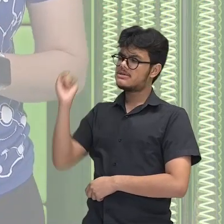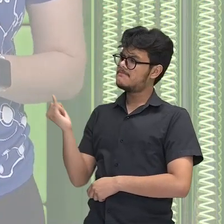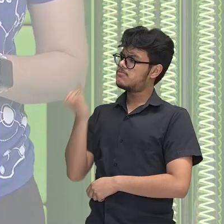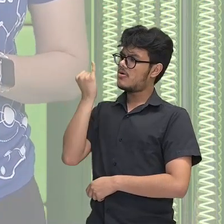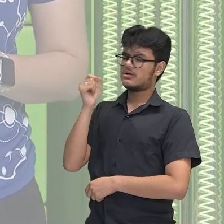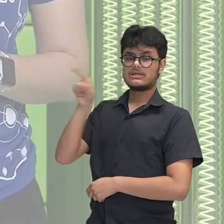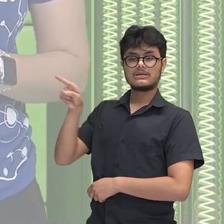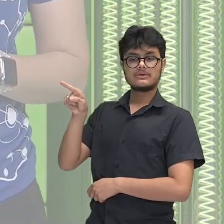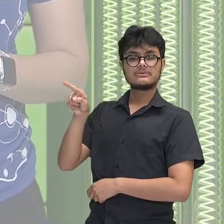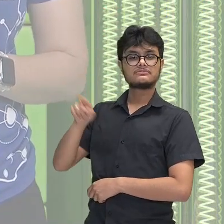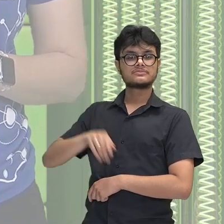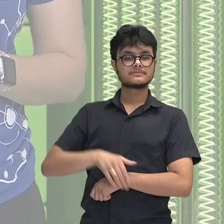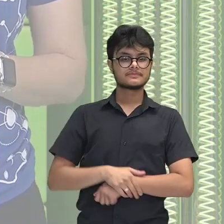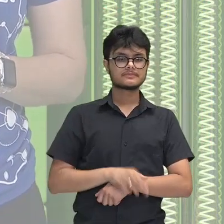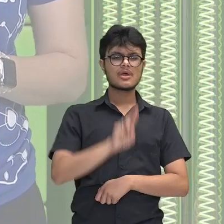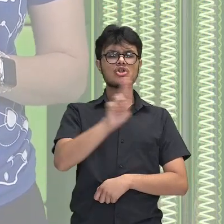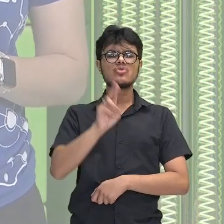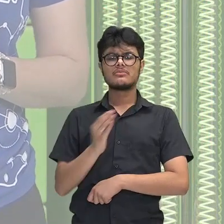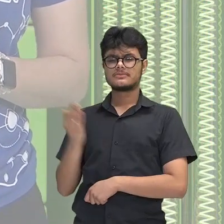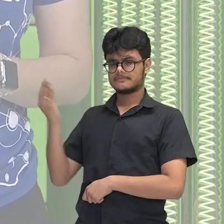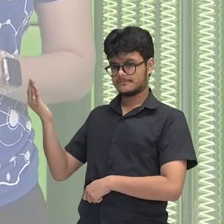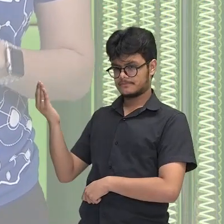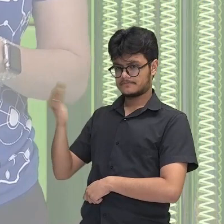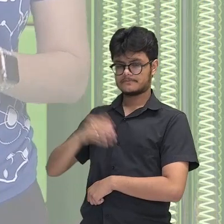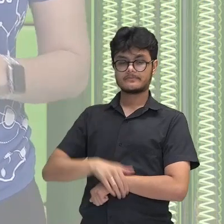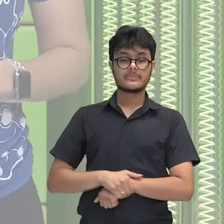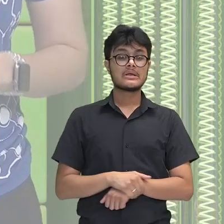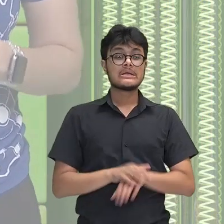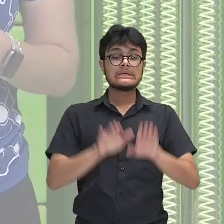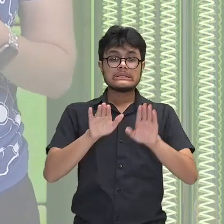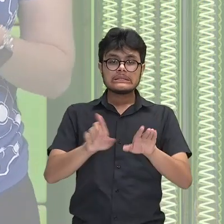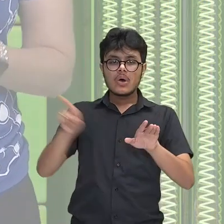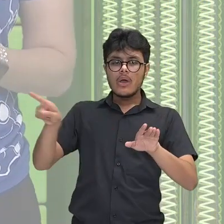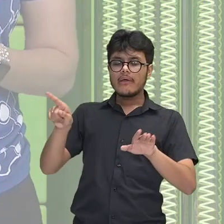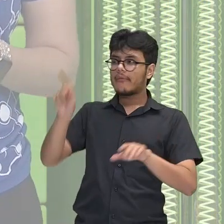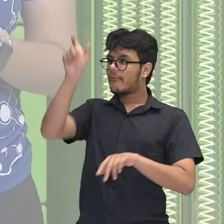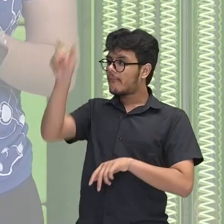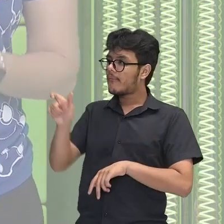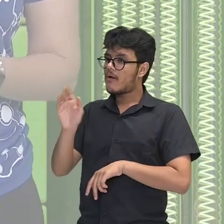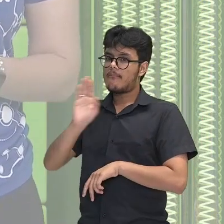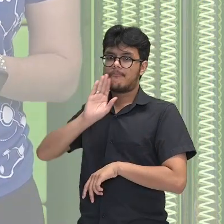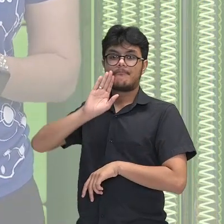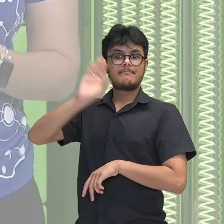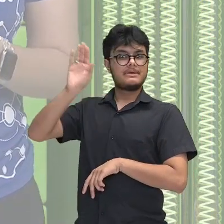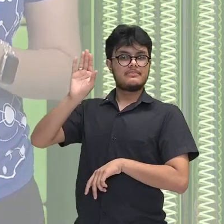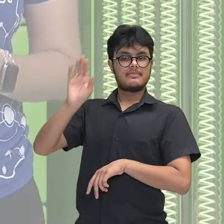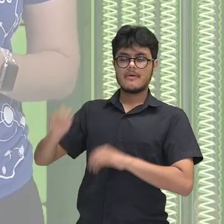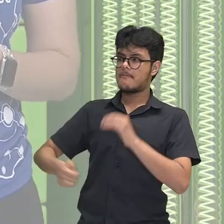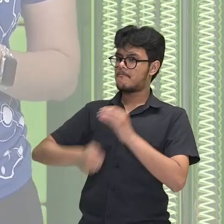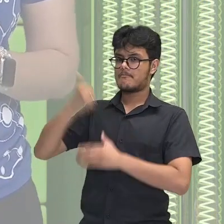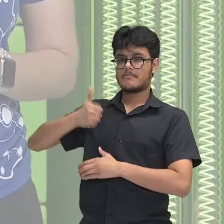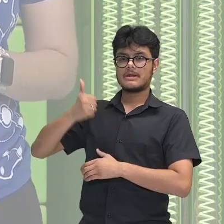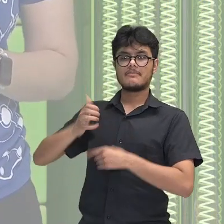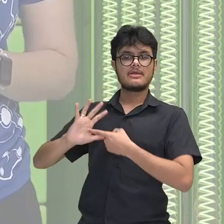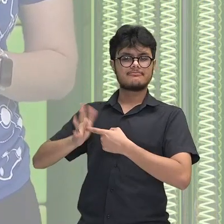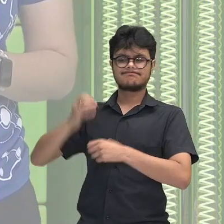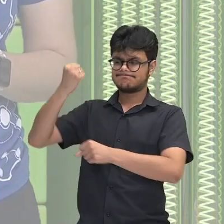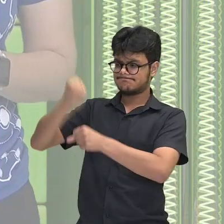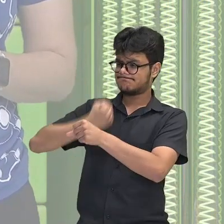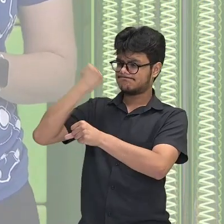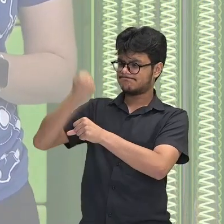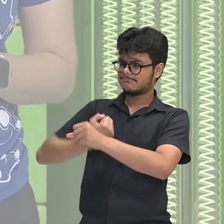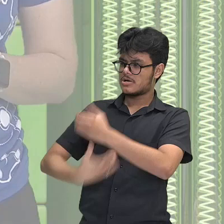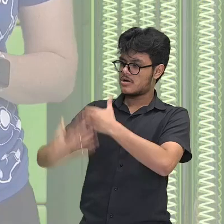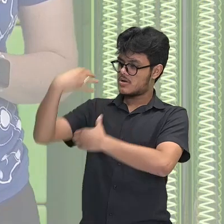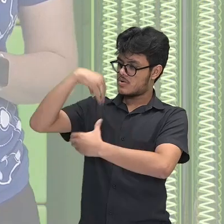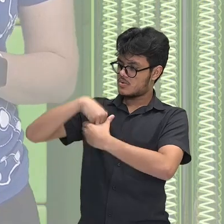é o Nikolaus August Otto. Ele foi quem inventou e construiu o primeiro motor de